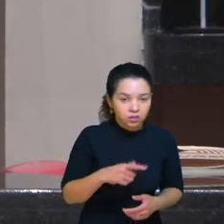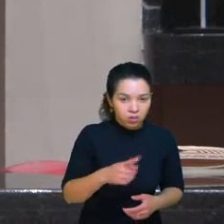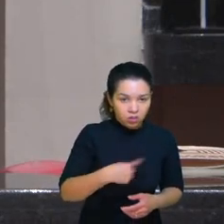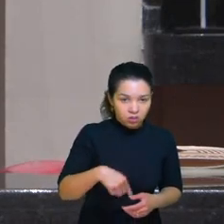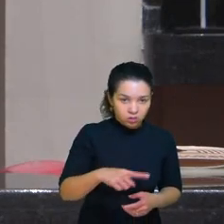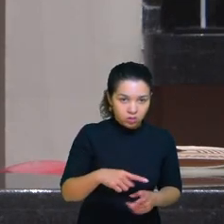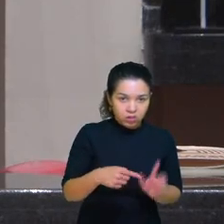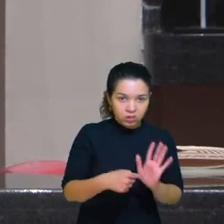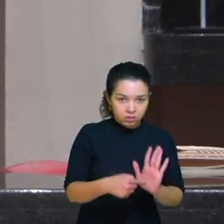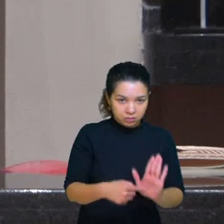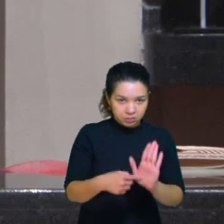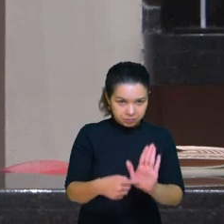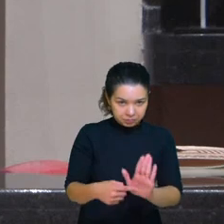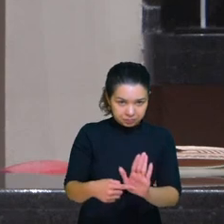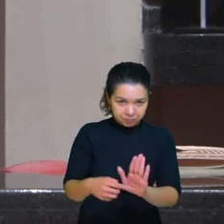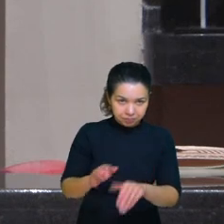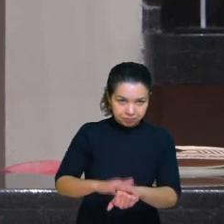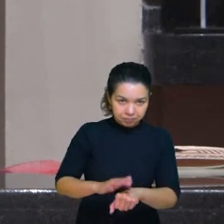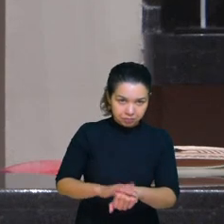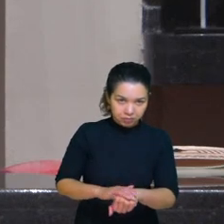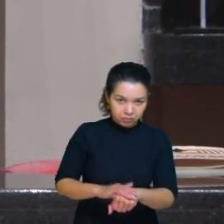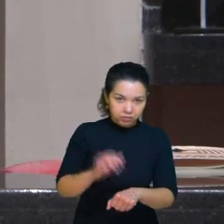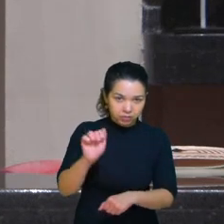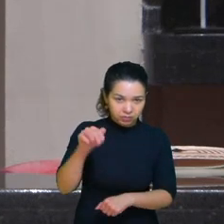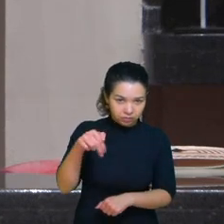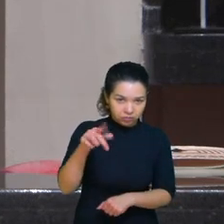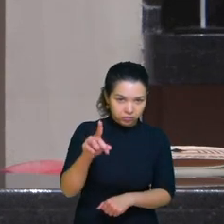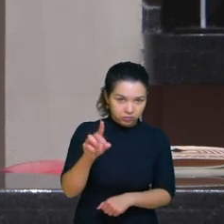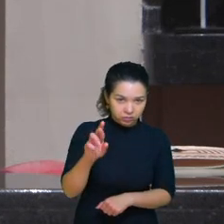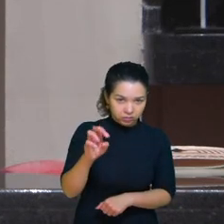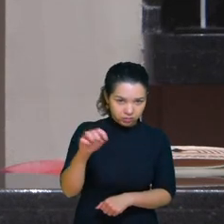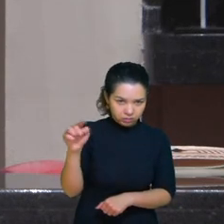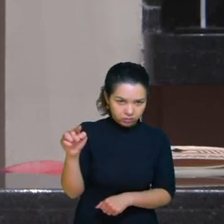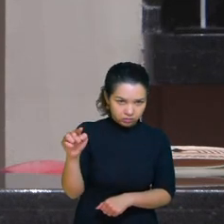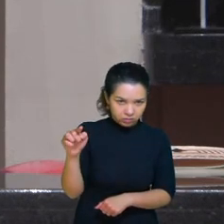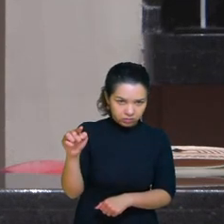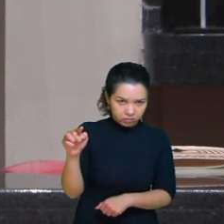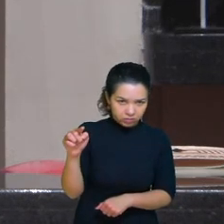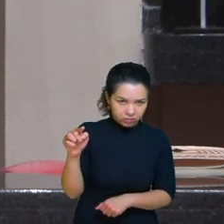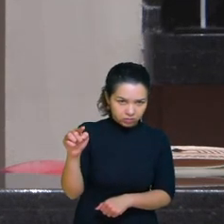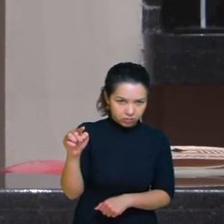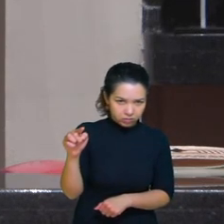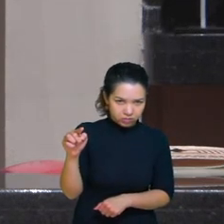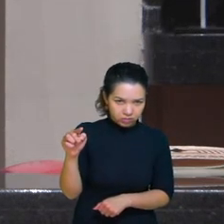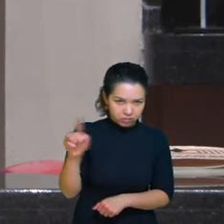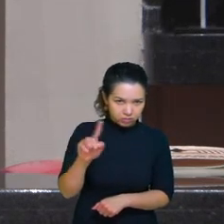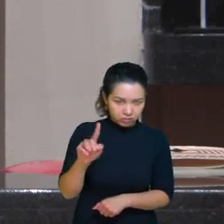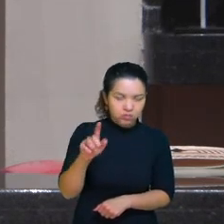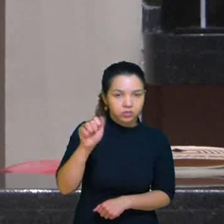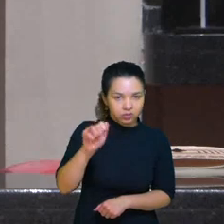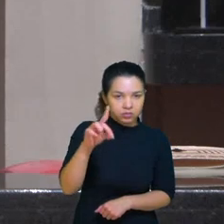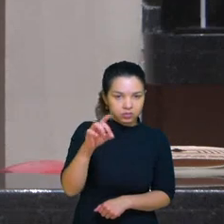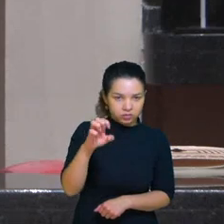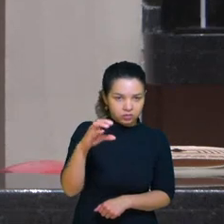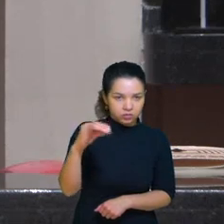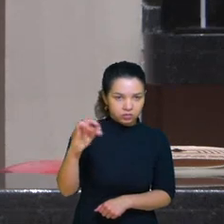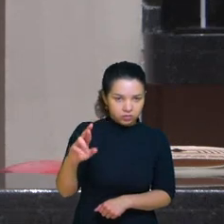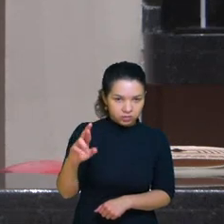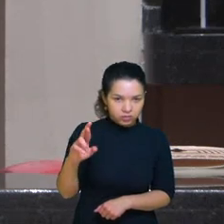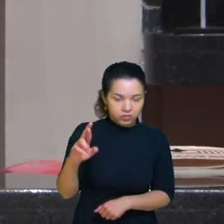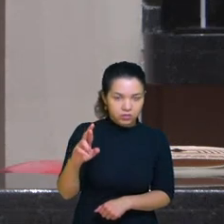que foi apresentada pelo André ou pelo pelo né as dimensões